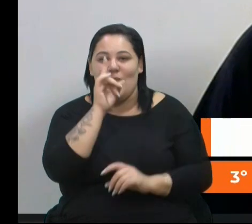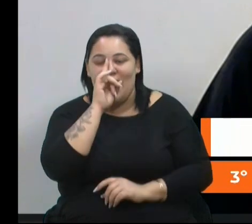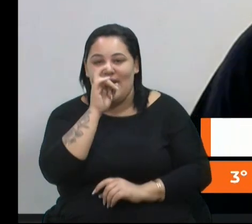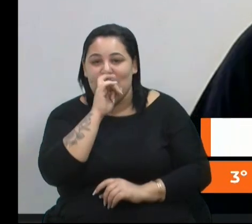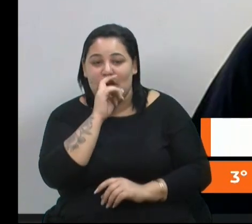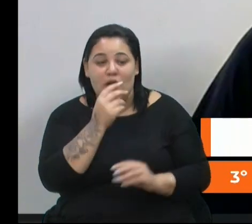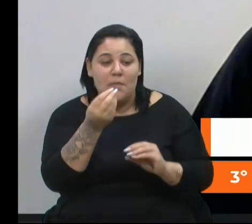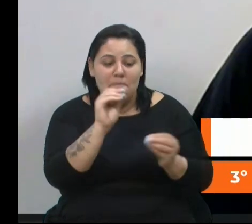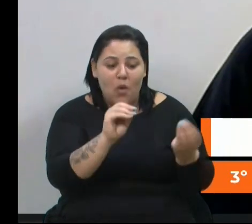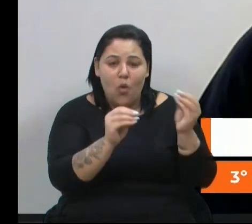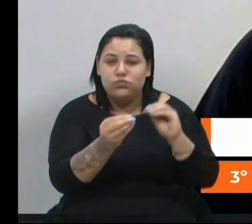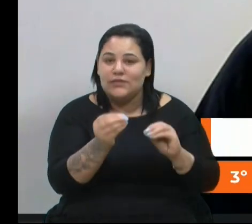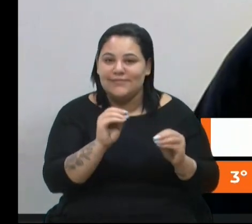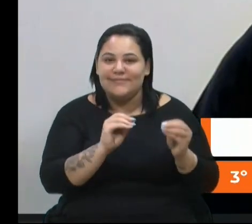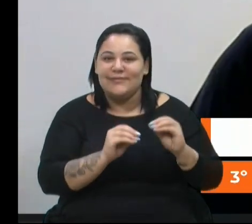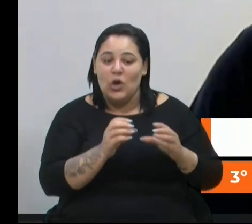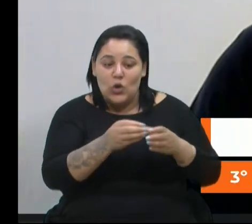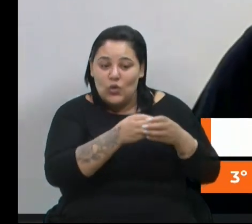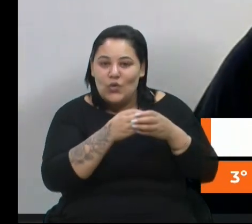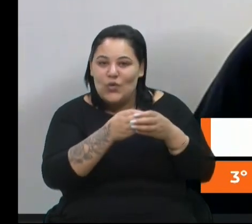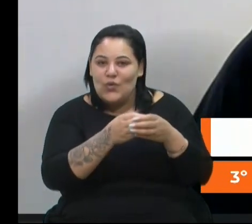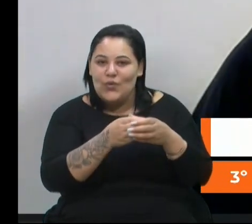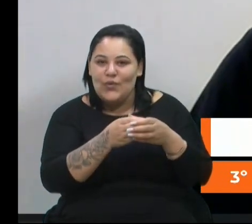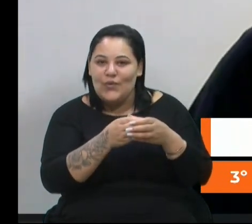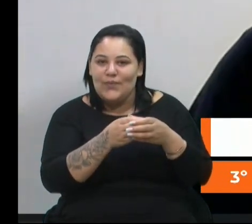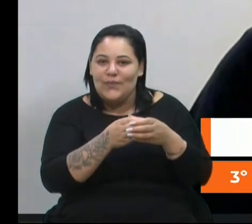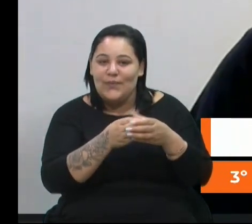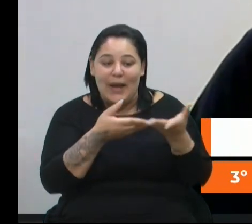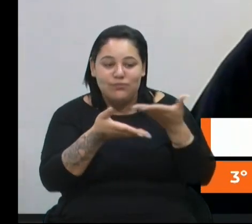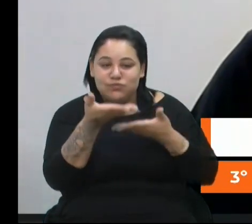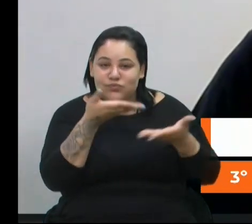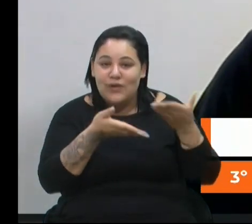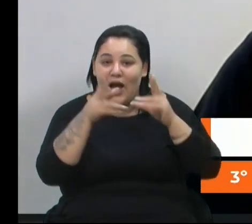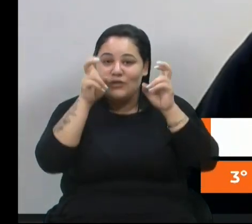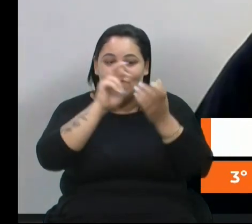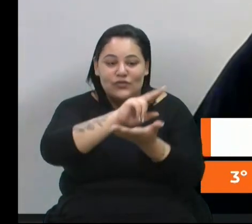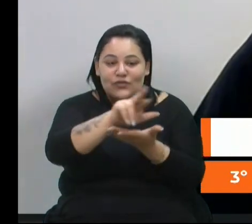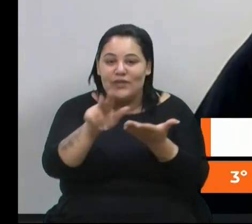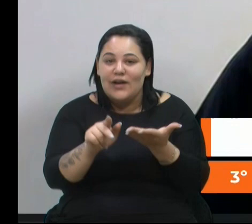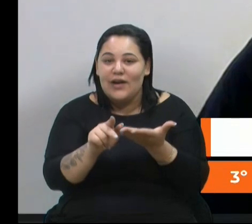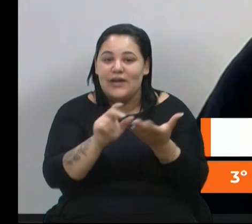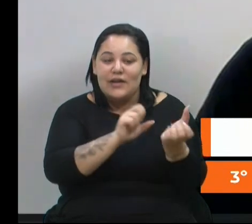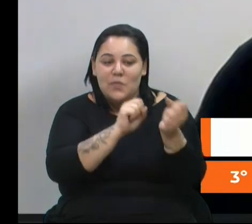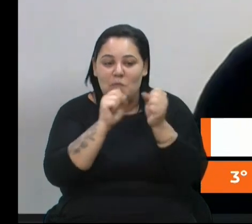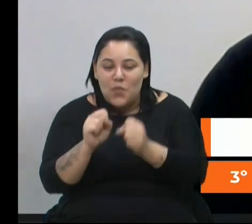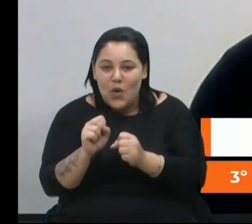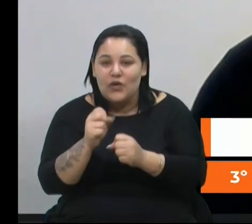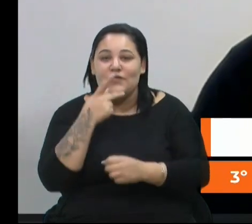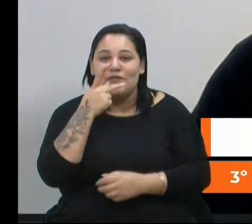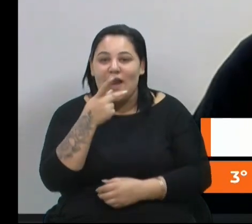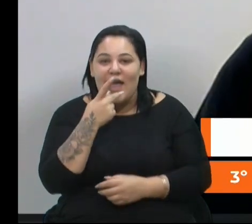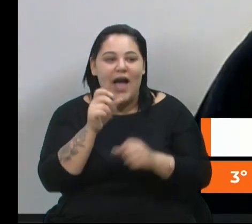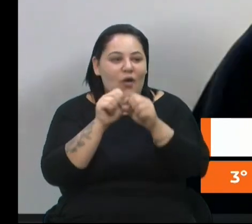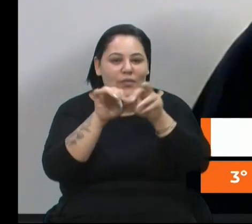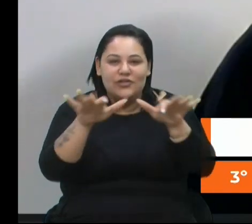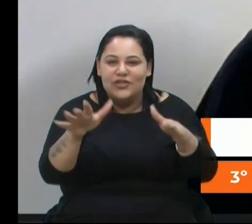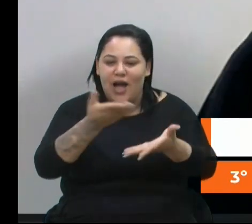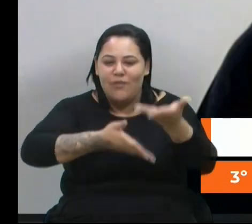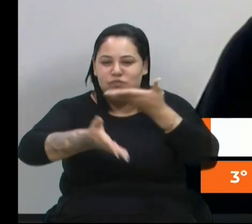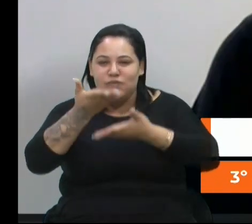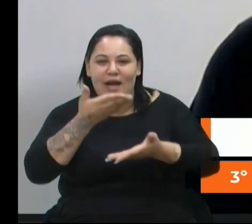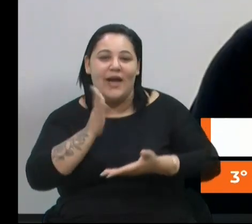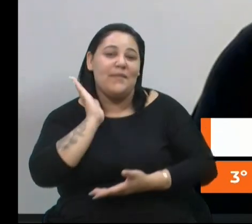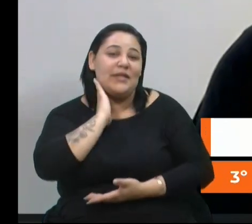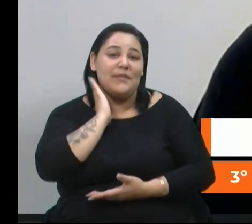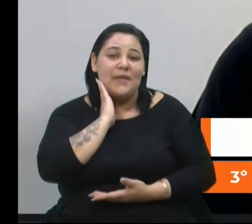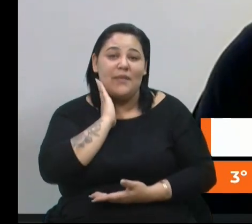pais e montem grupinhos para tratar assuntos variados, para que eles possam falar sobre seus interesses, para que eles possam compartilhar, para que eles